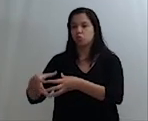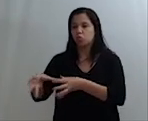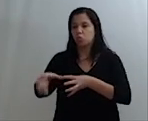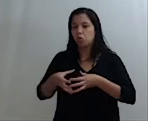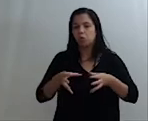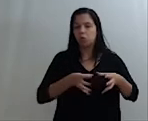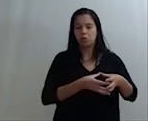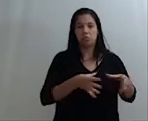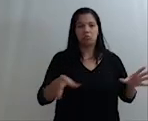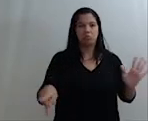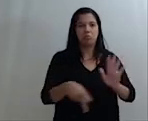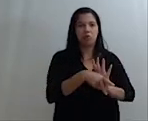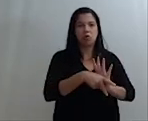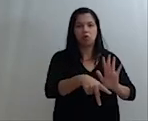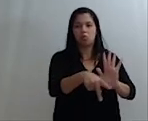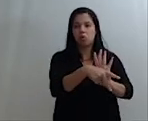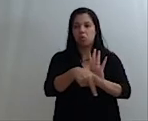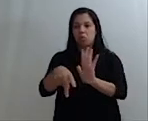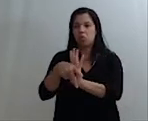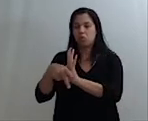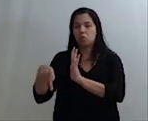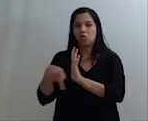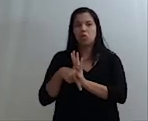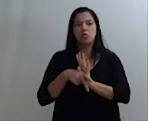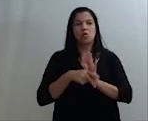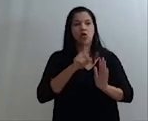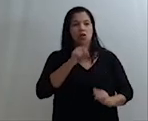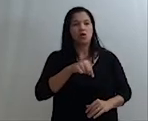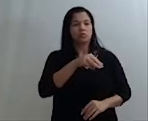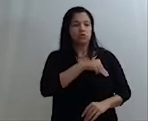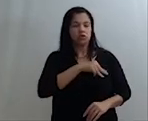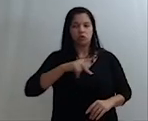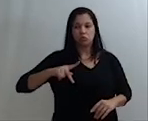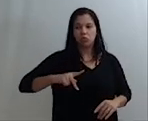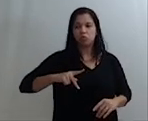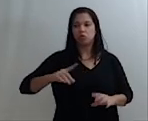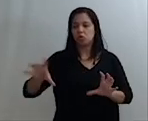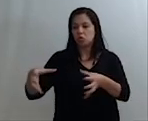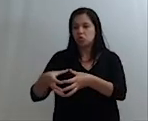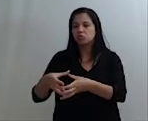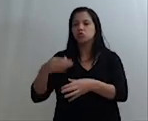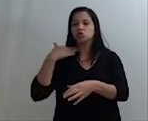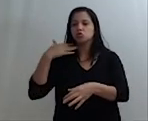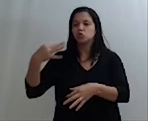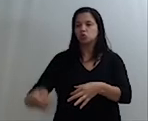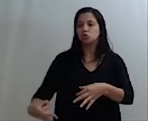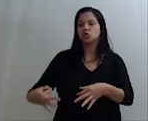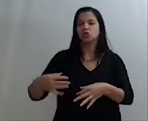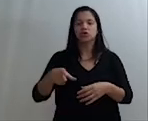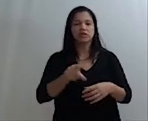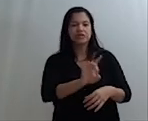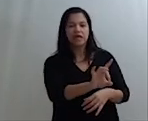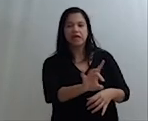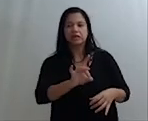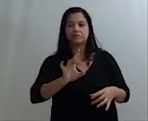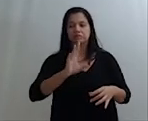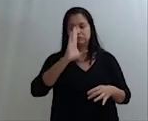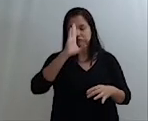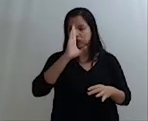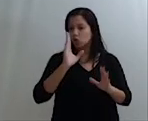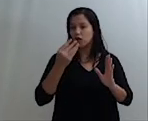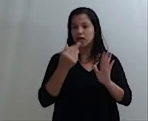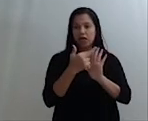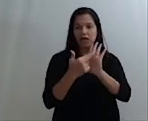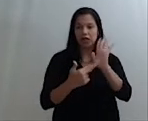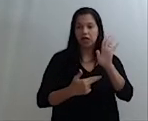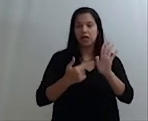uma uma uma dimensão muito forte da aplicação do princípio acusatório naquele